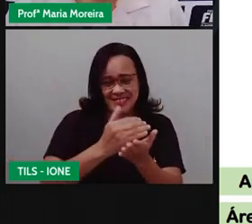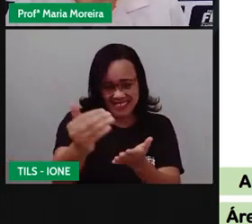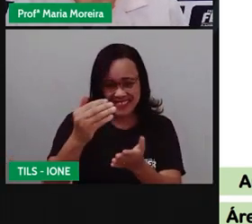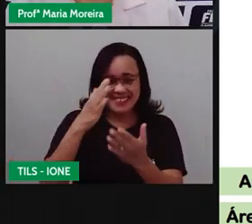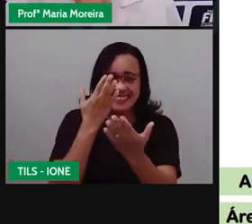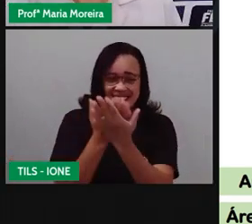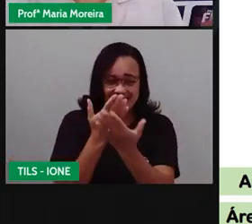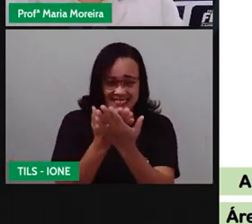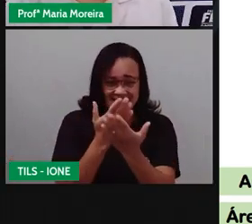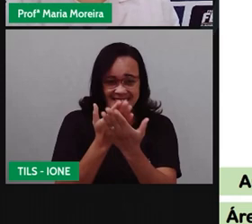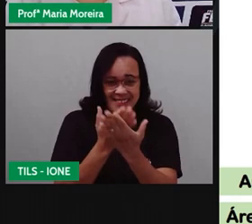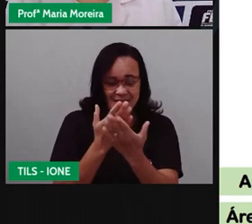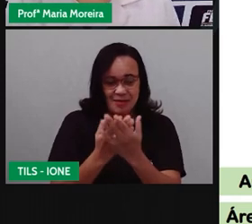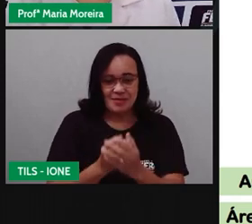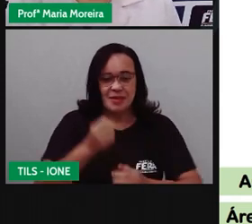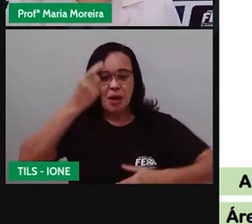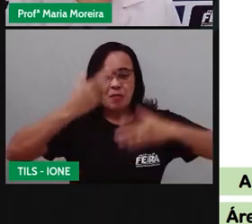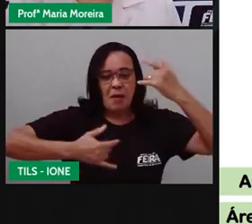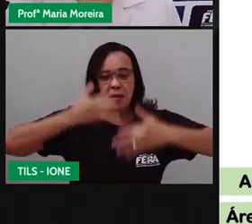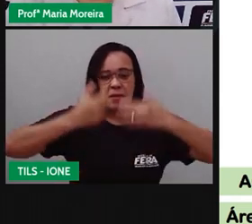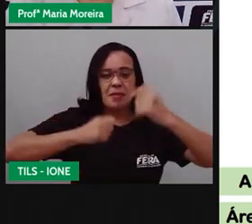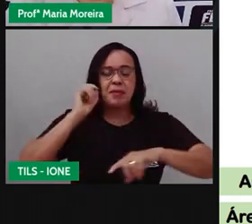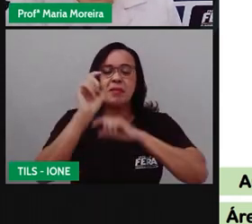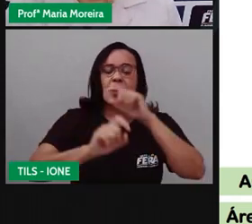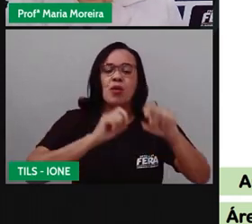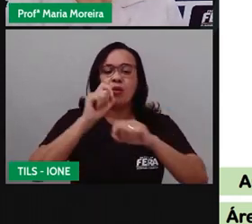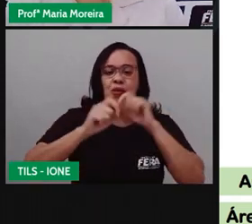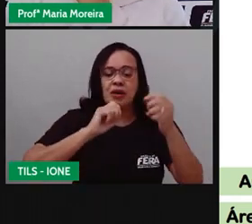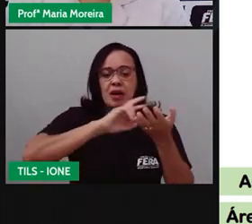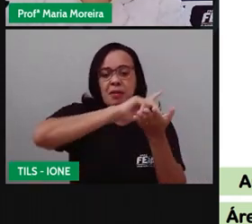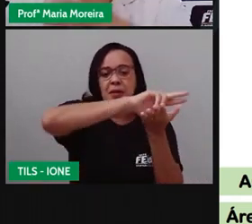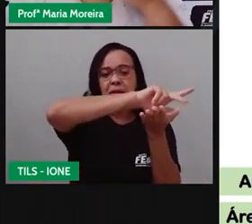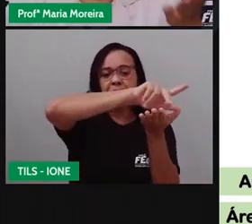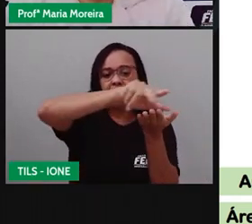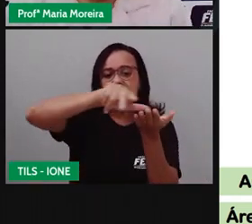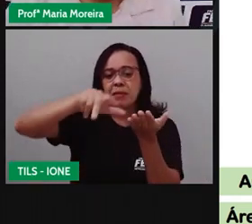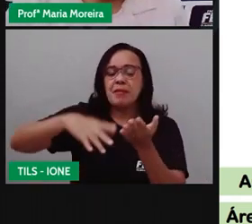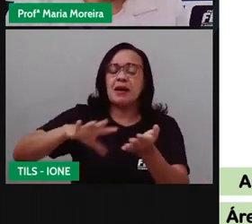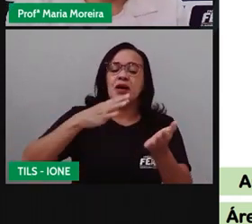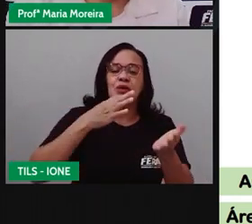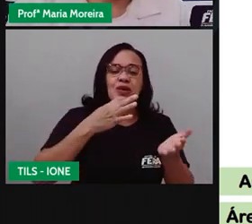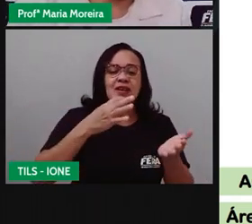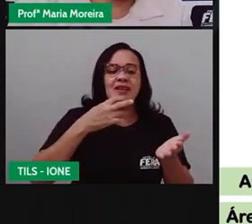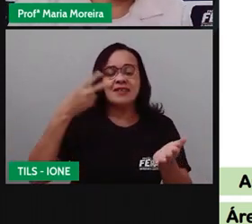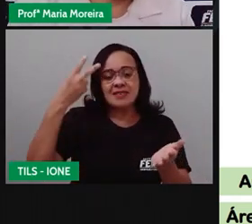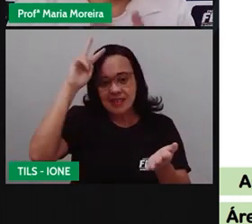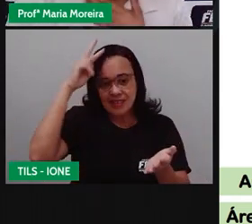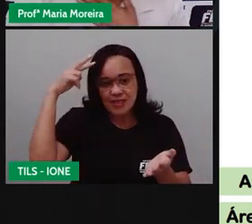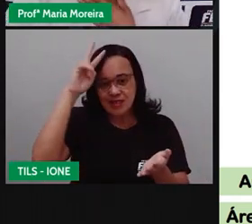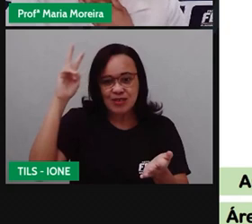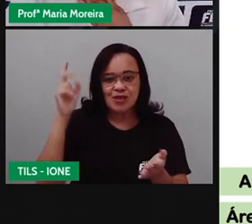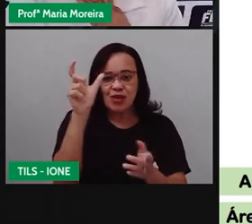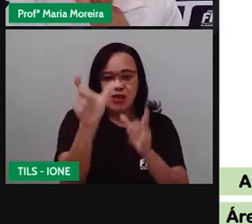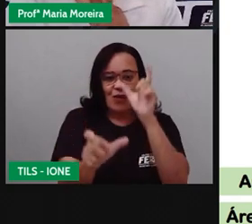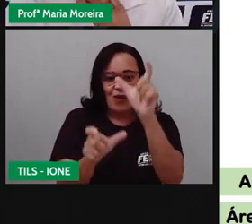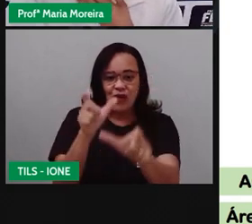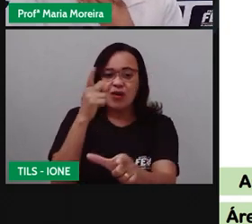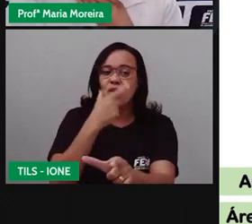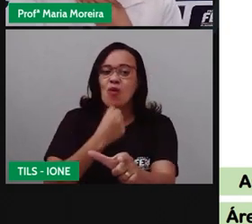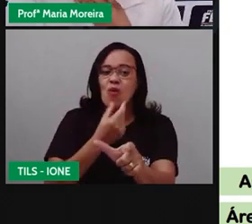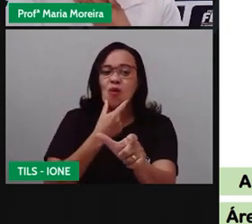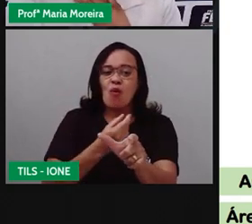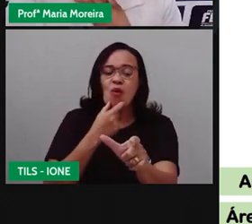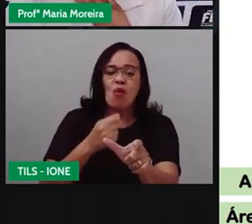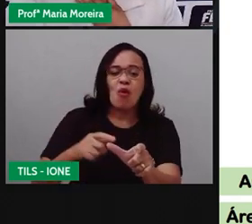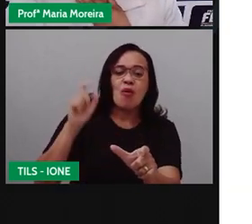nossa aula. Vamos falar sobre os meios de locomoção e vamos conhecer aí a história desse senhor bigodudo.